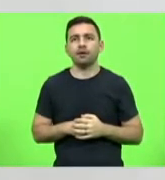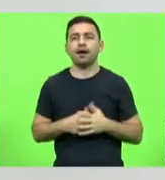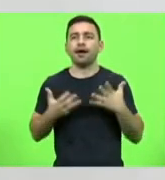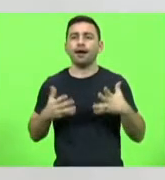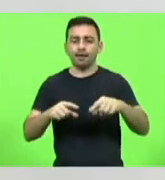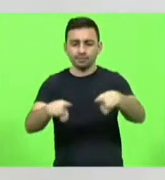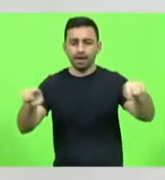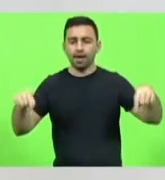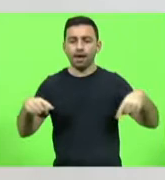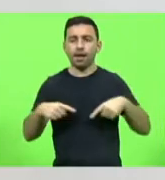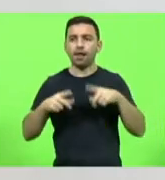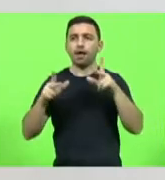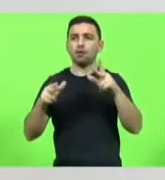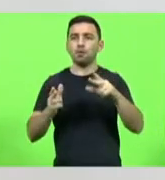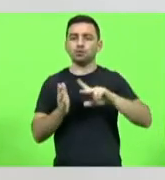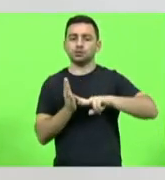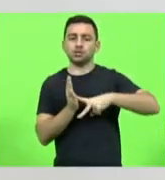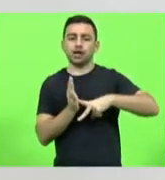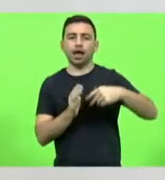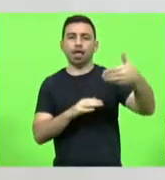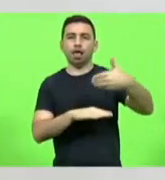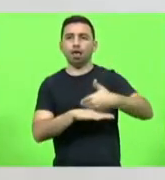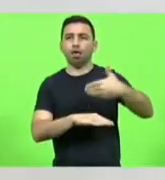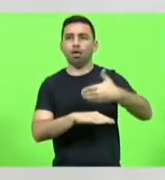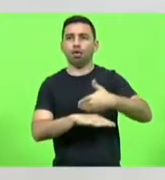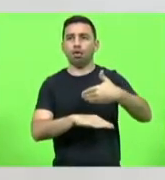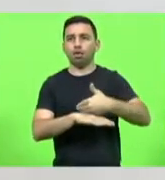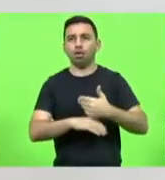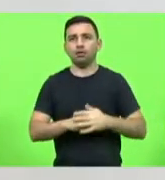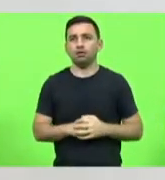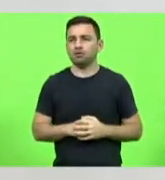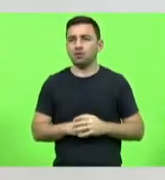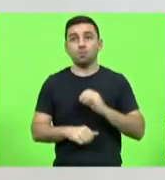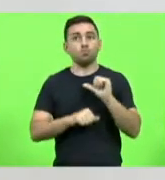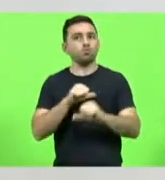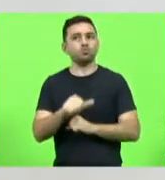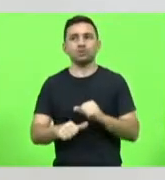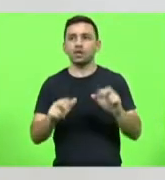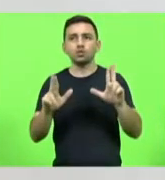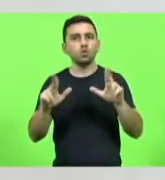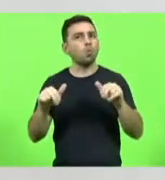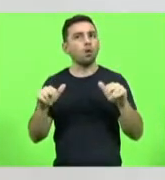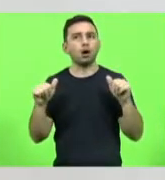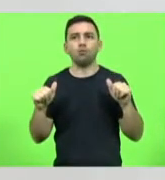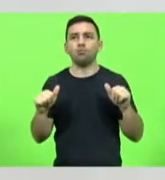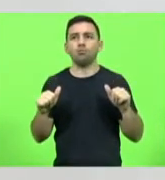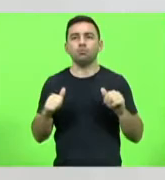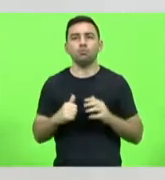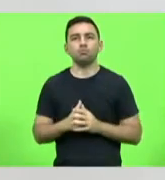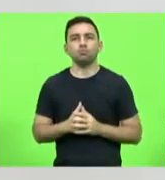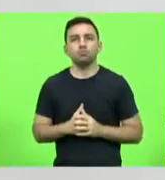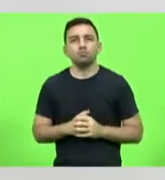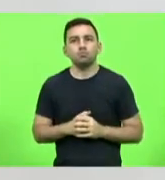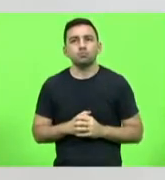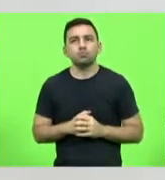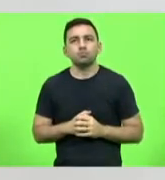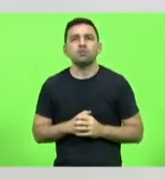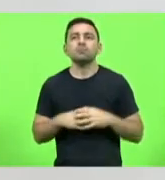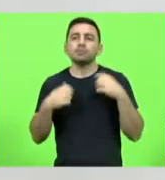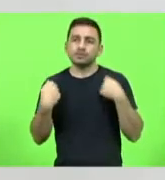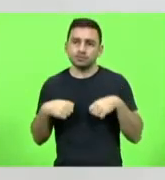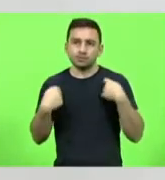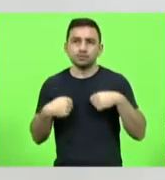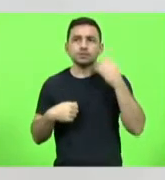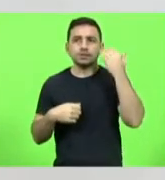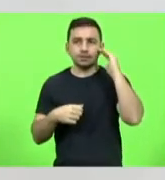gabinete num porão de sindicato, não foi transformado e não será, né? E isso a gente tem que levar em